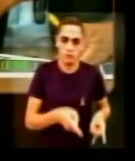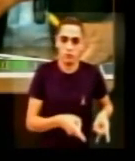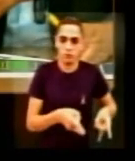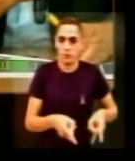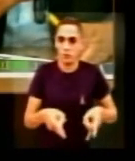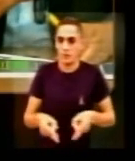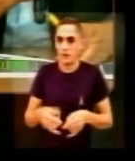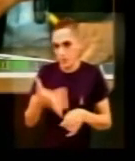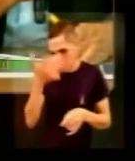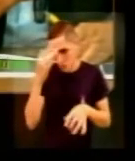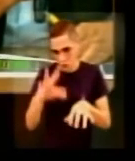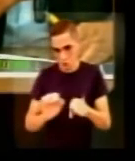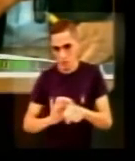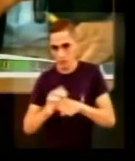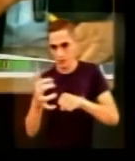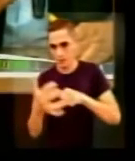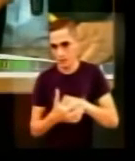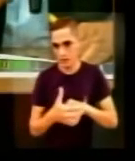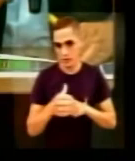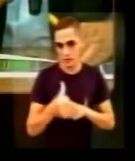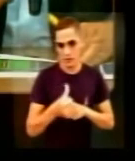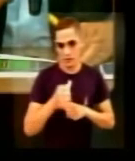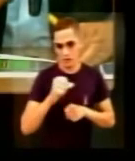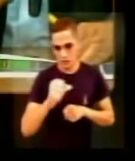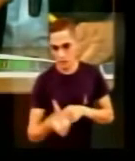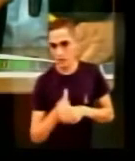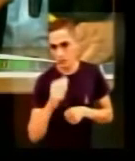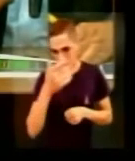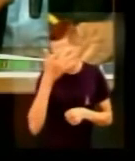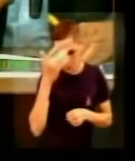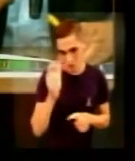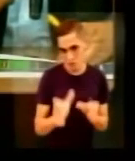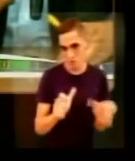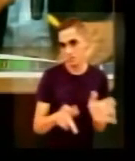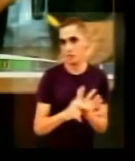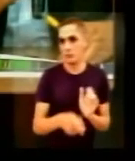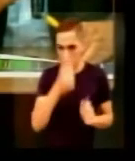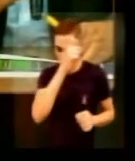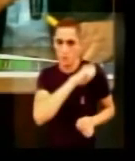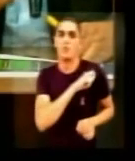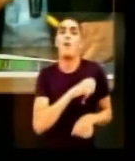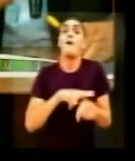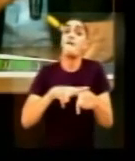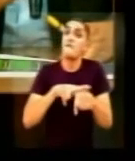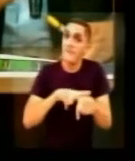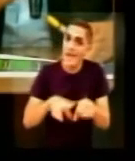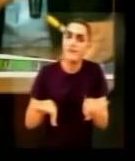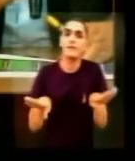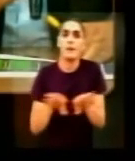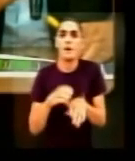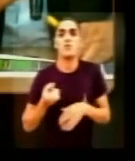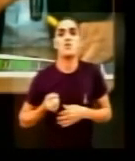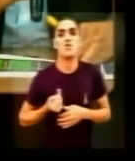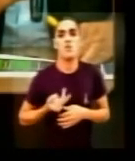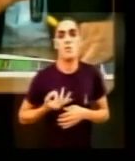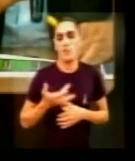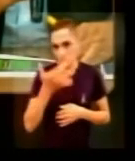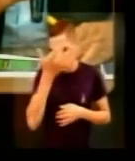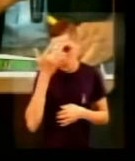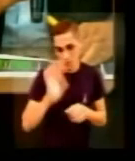habitantes, nós estamos verde no número de casos, tá? Nós